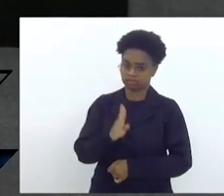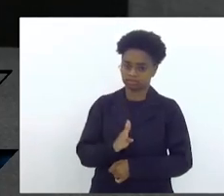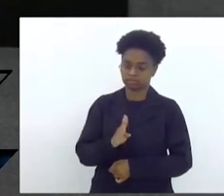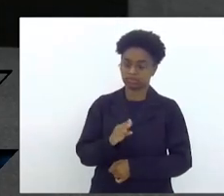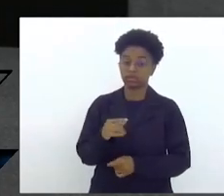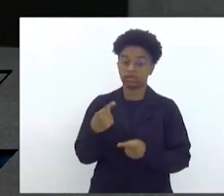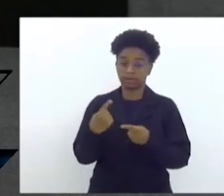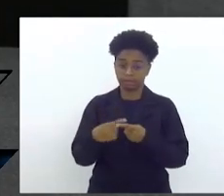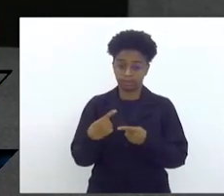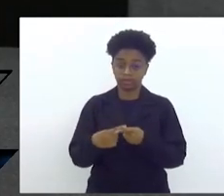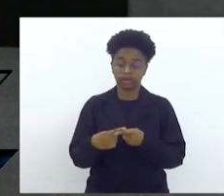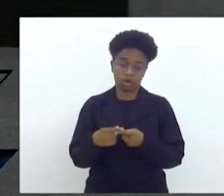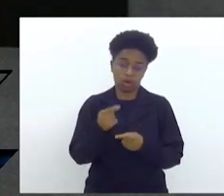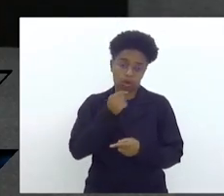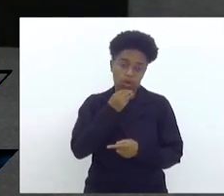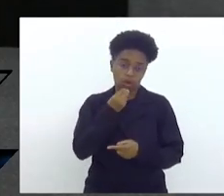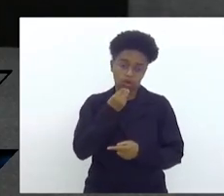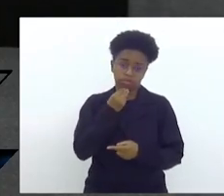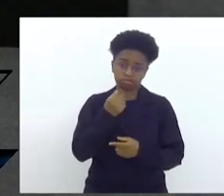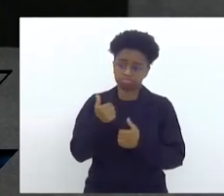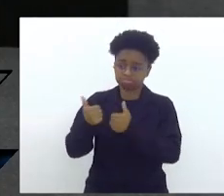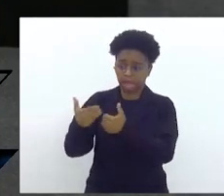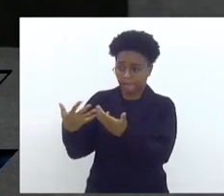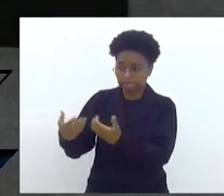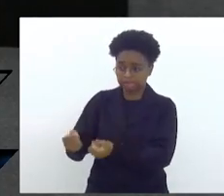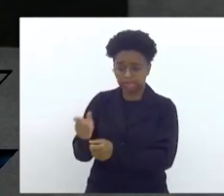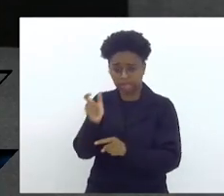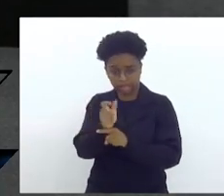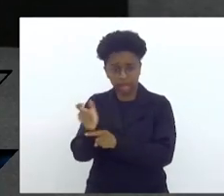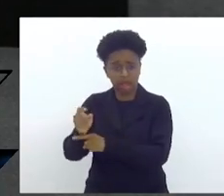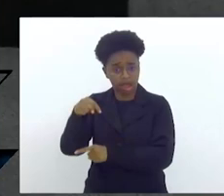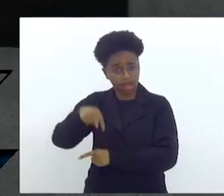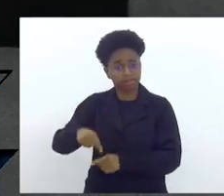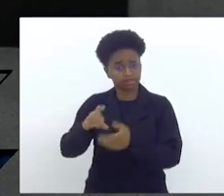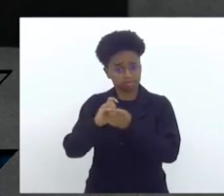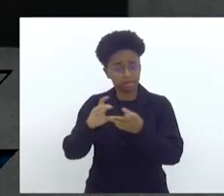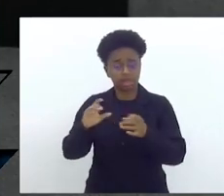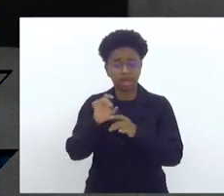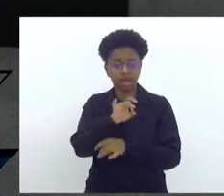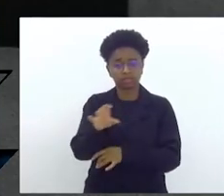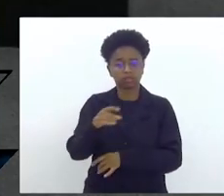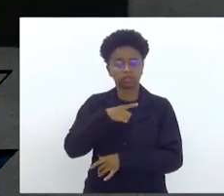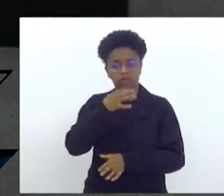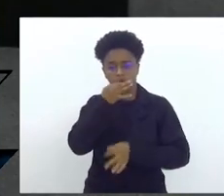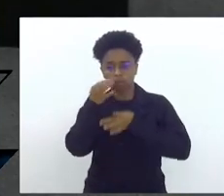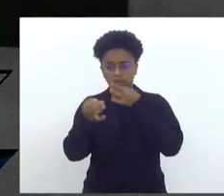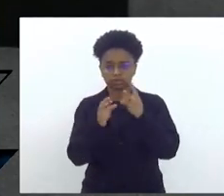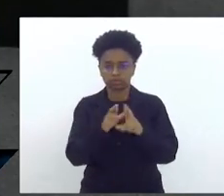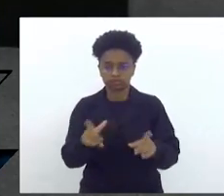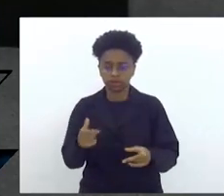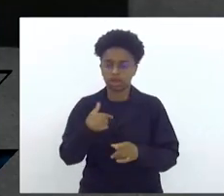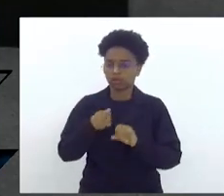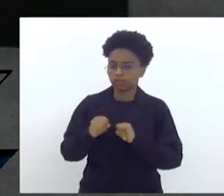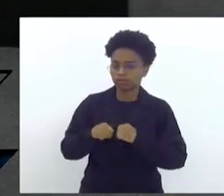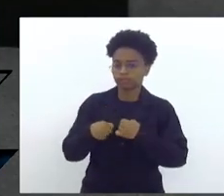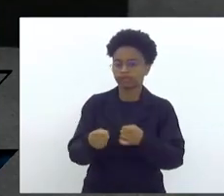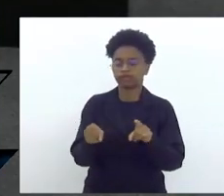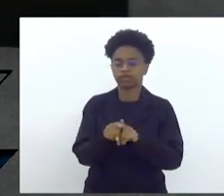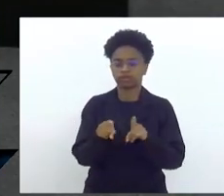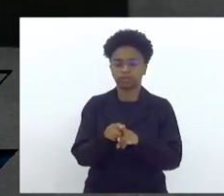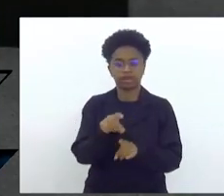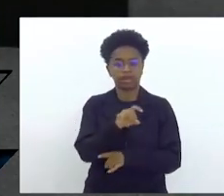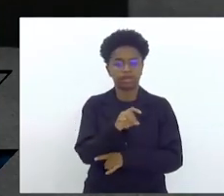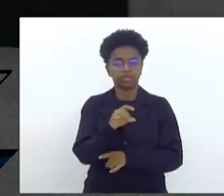legítima crítica dos meus pares aqui é o Parlamento cada um vai ter sua posição eu defendo também que